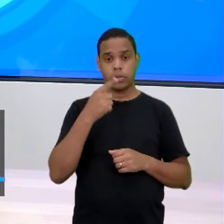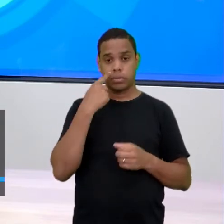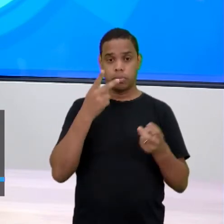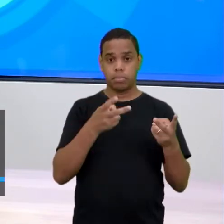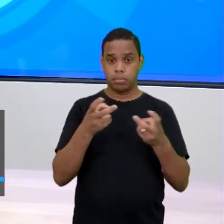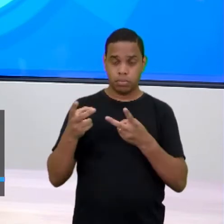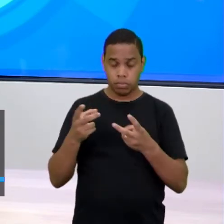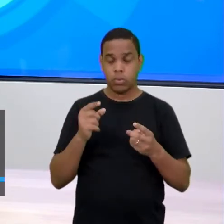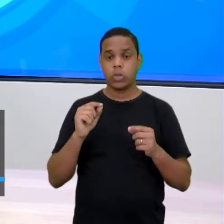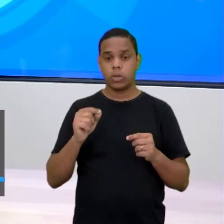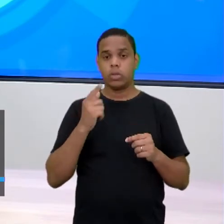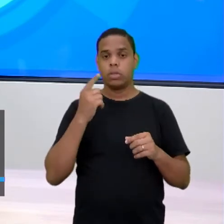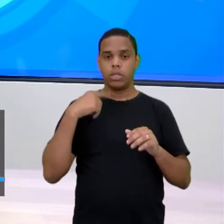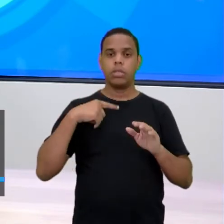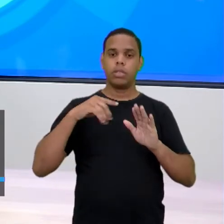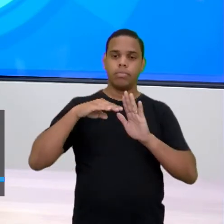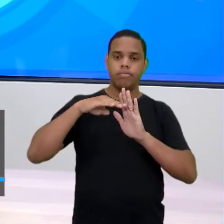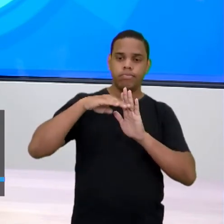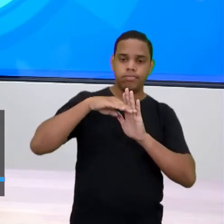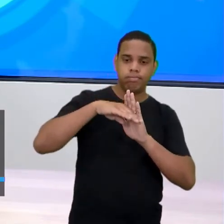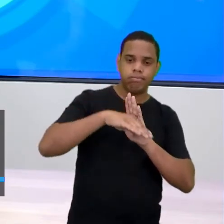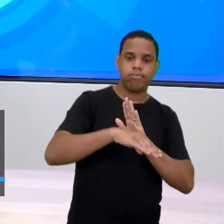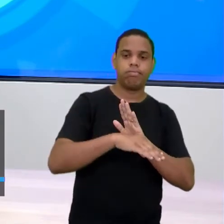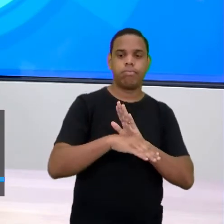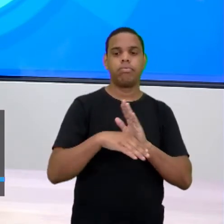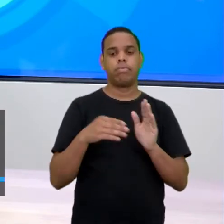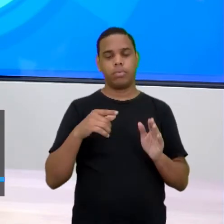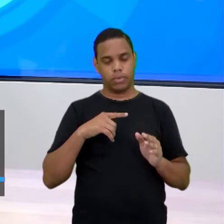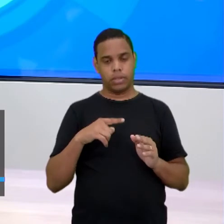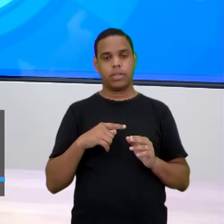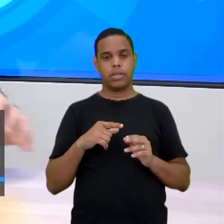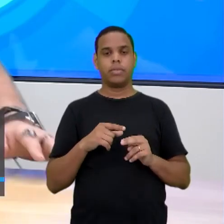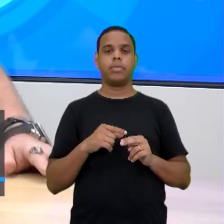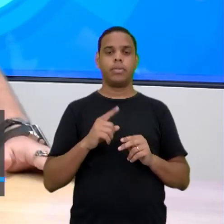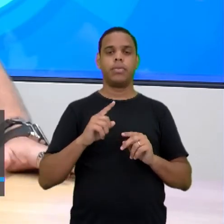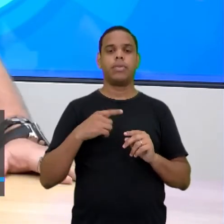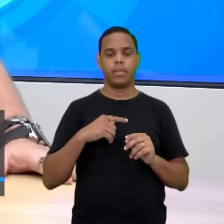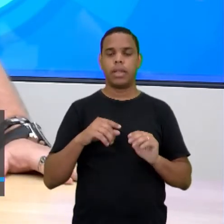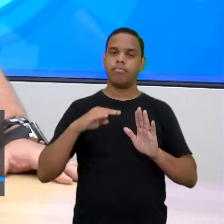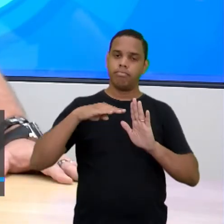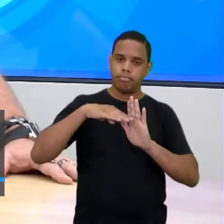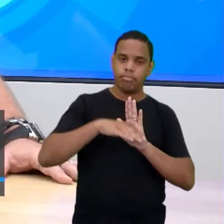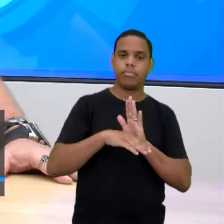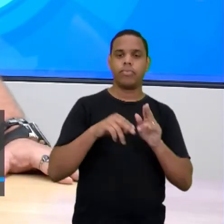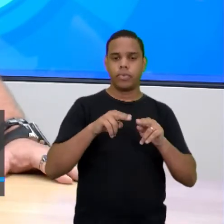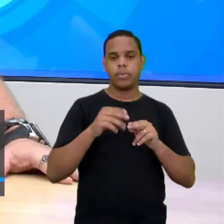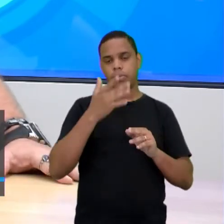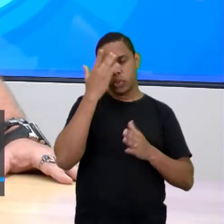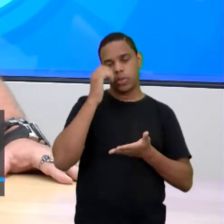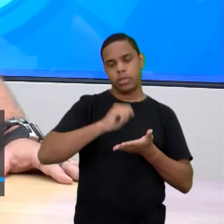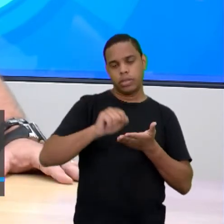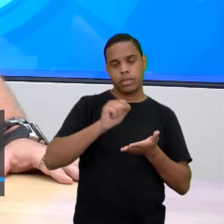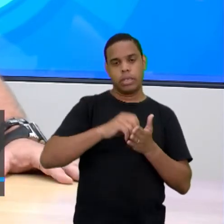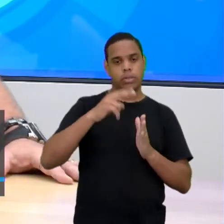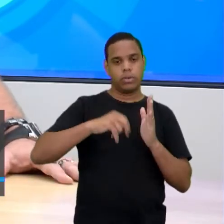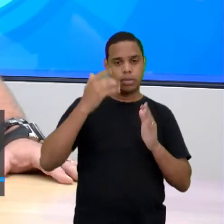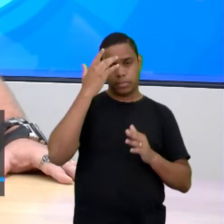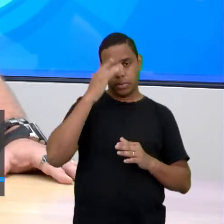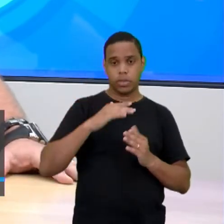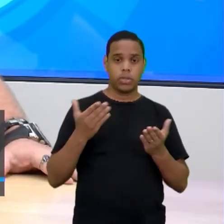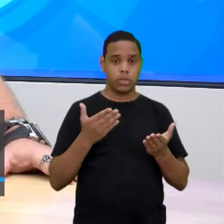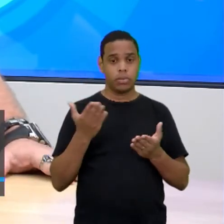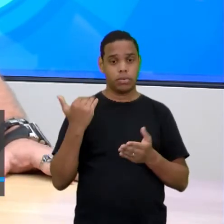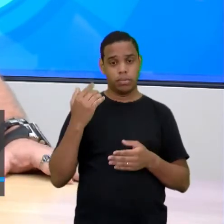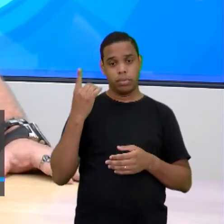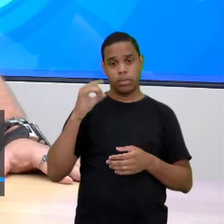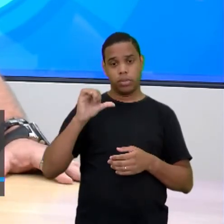está, né, numa linha aí decrescente, ou seja, está caindo cada vez mais a taxa de analfabetismo no Brasil, que chegou aí na